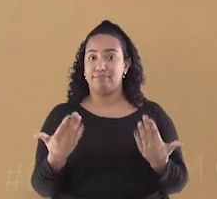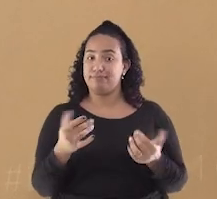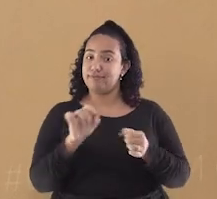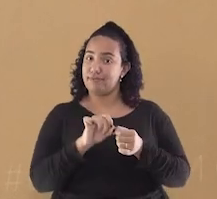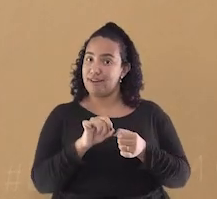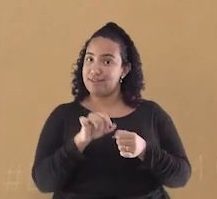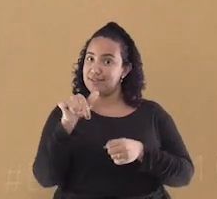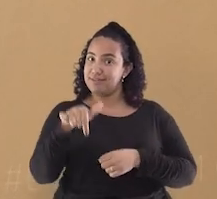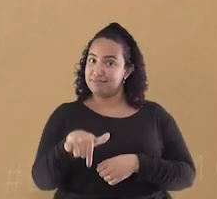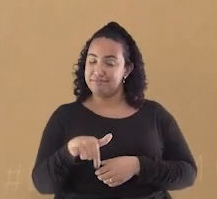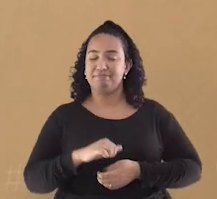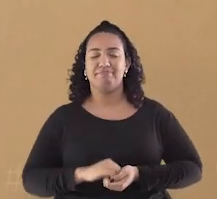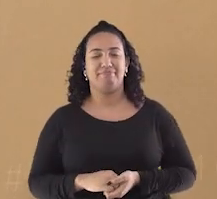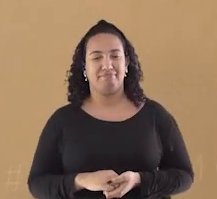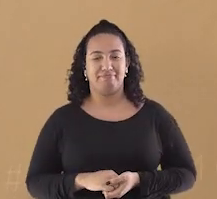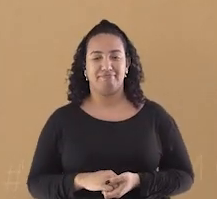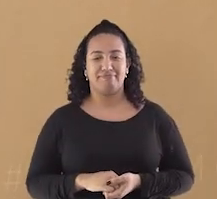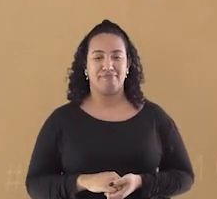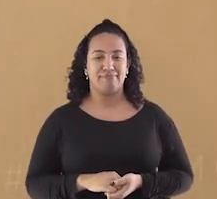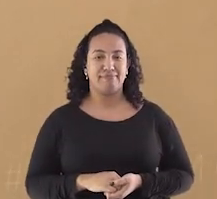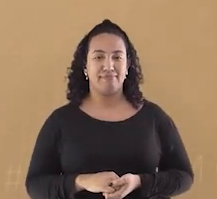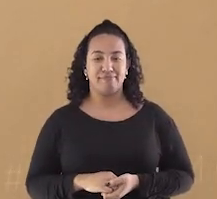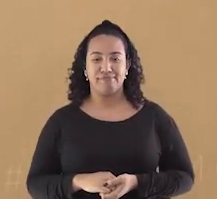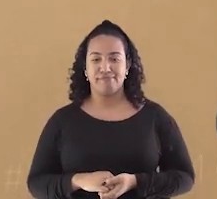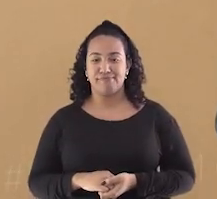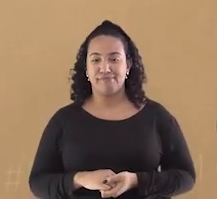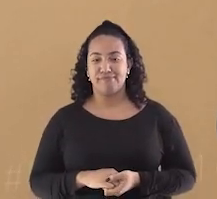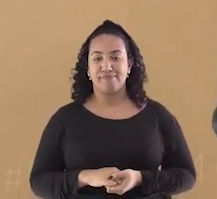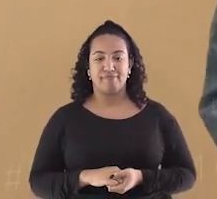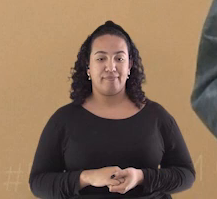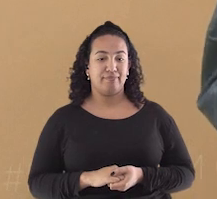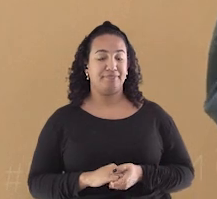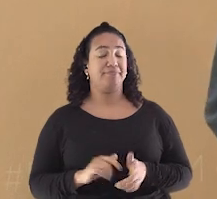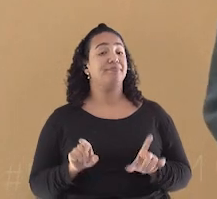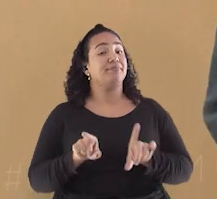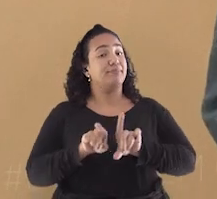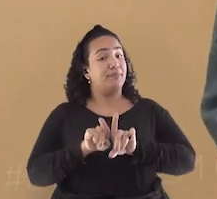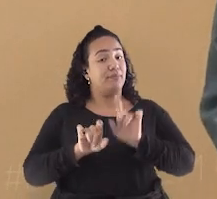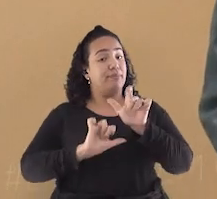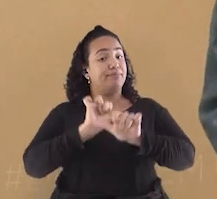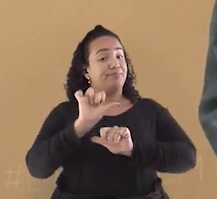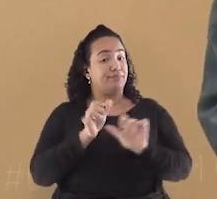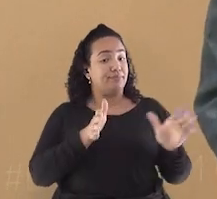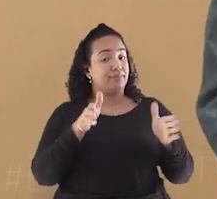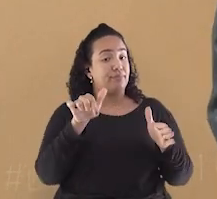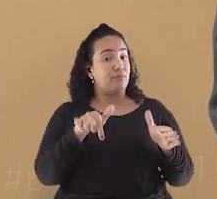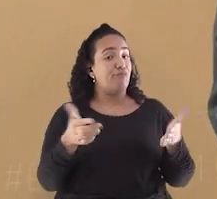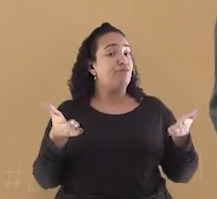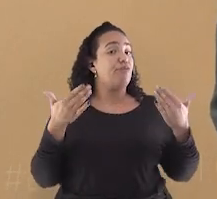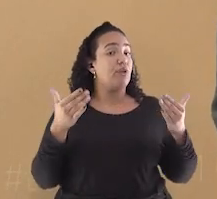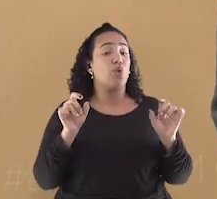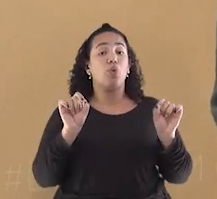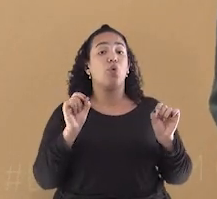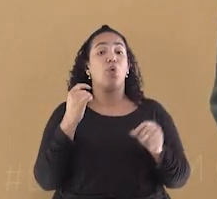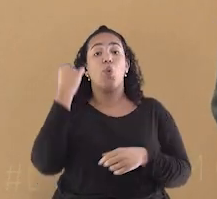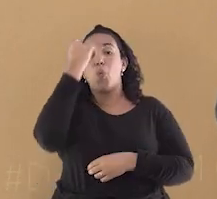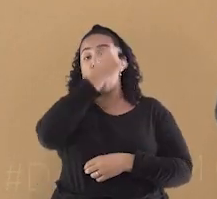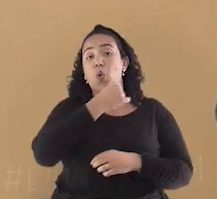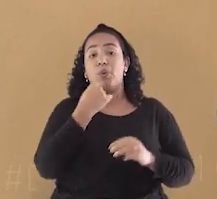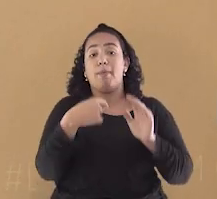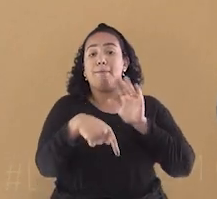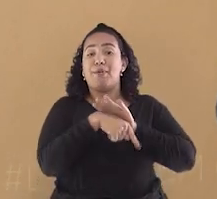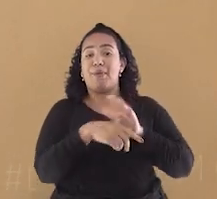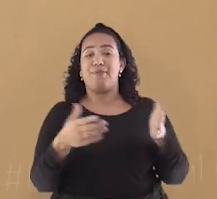causada pelo verão é o horário de verão. No horário de verão, adiantamos o relógio em 1 hora. Com